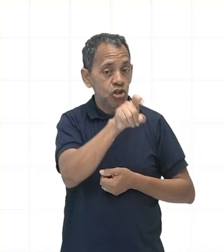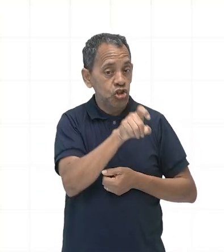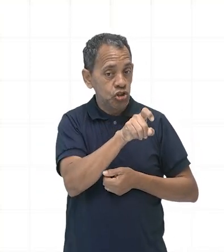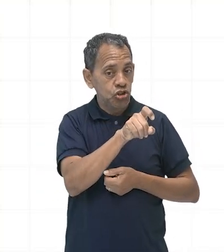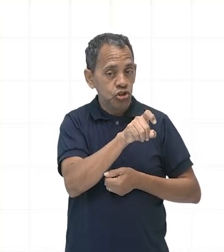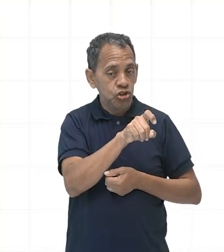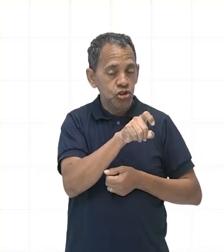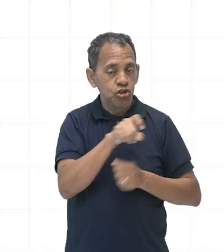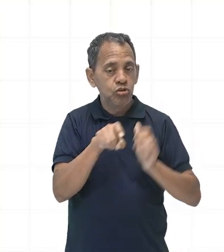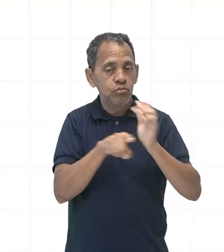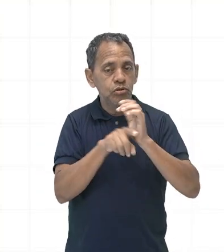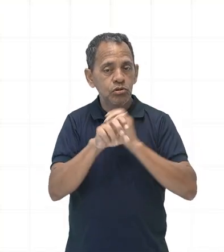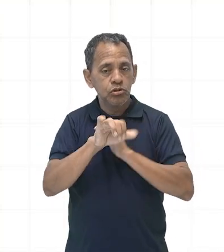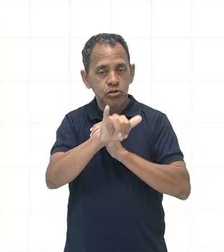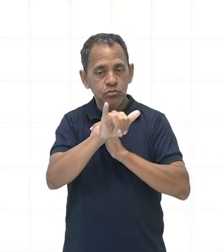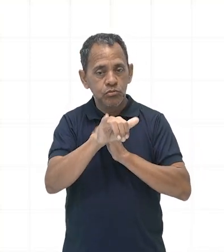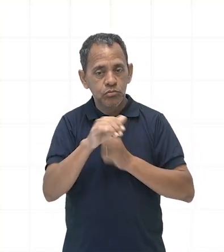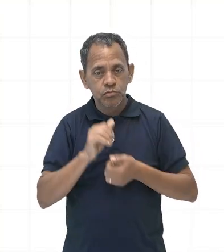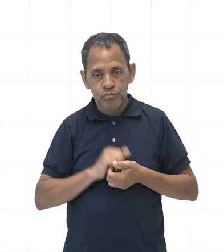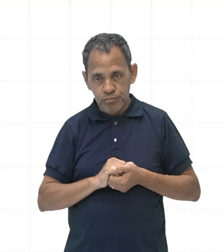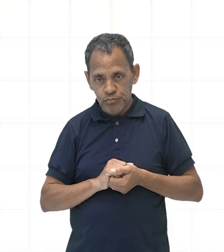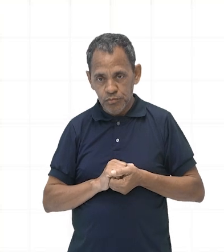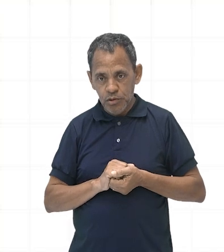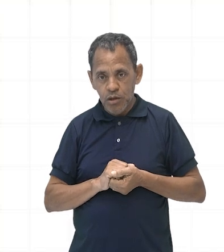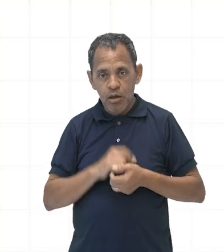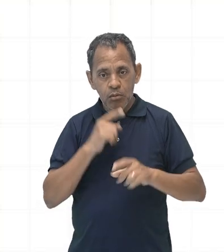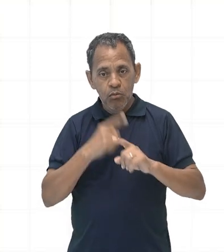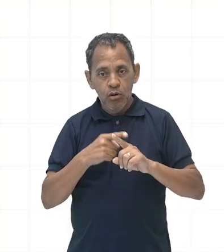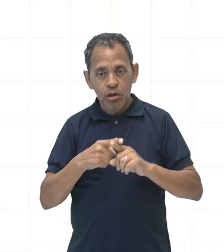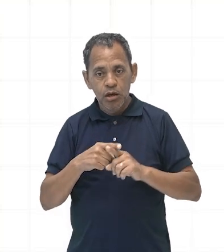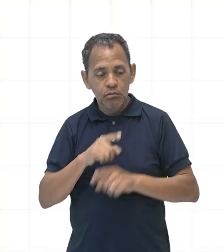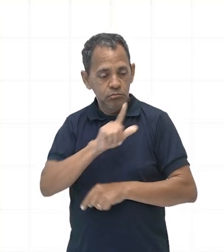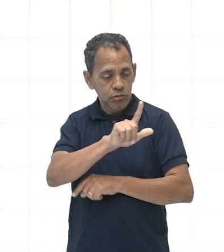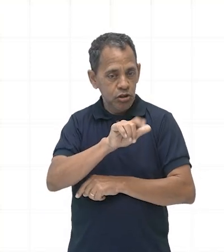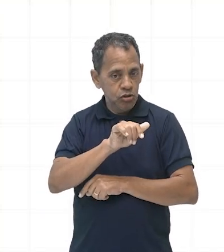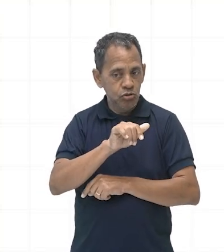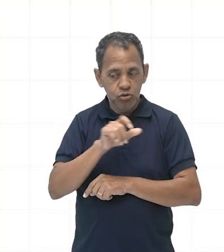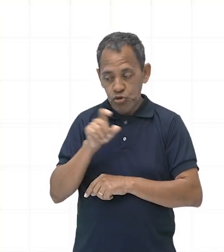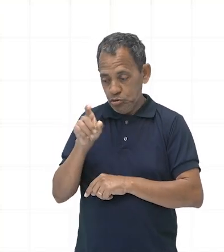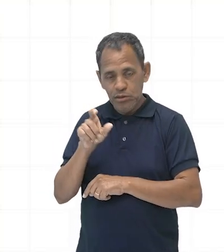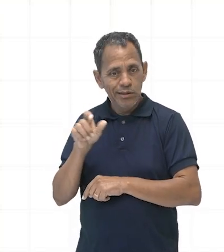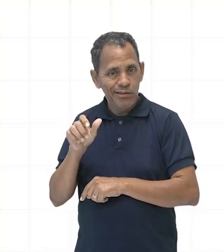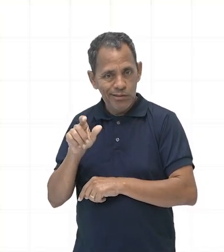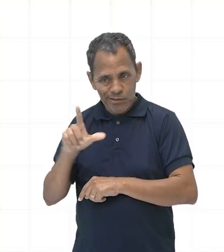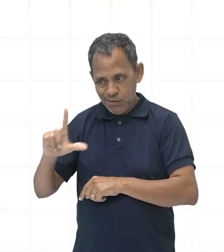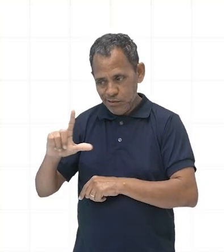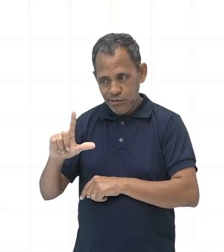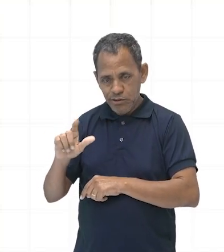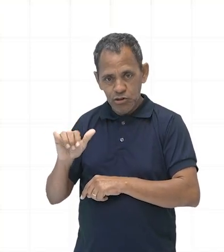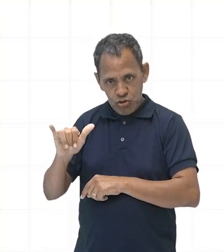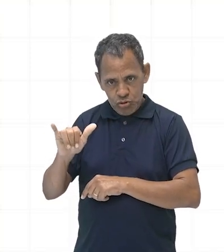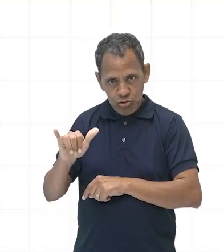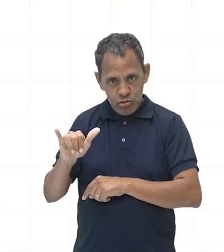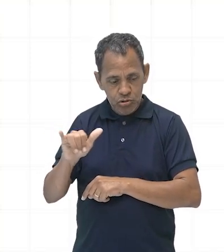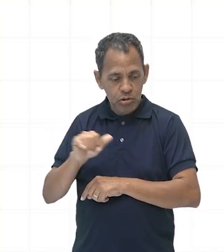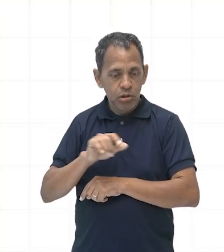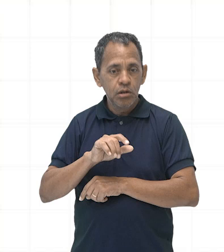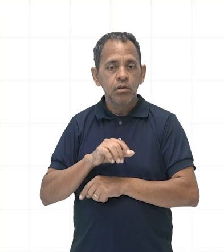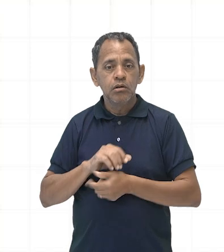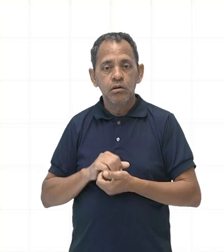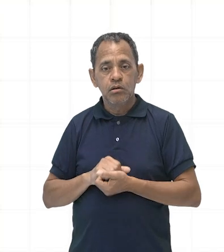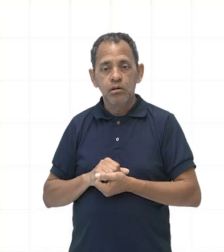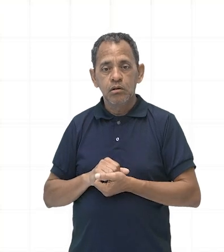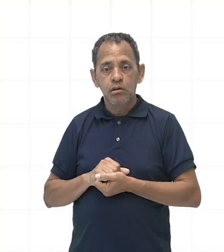X menos y, certo? Porque era o lado x, ó. Esse lado todo era x, mas aí eu tirei o